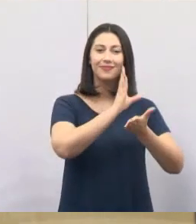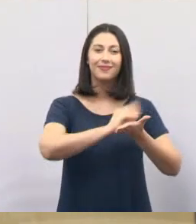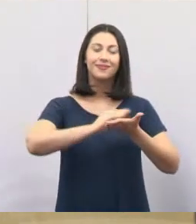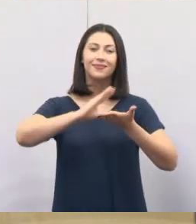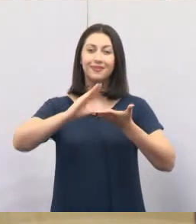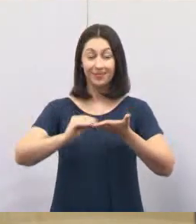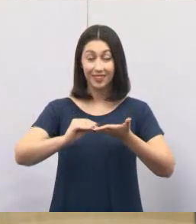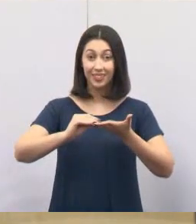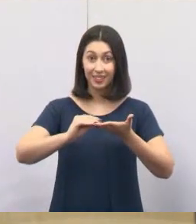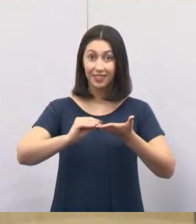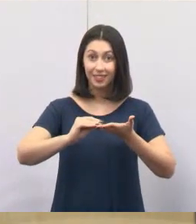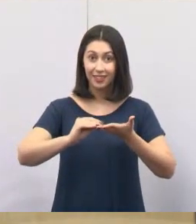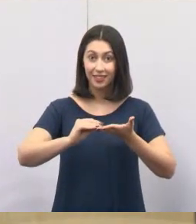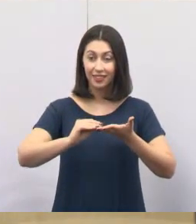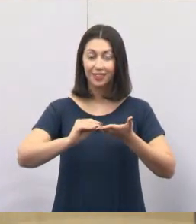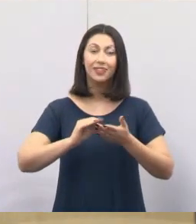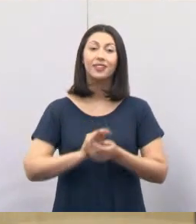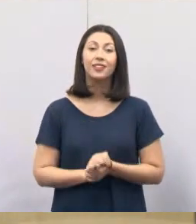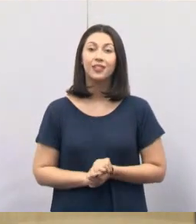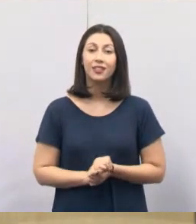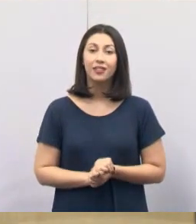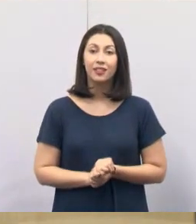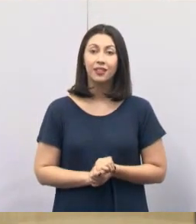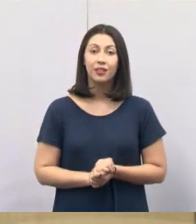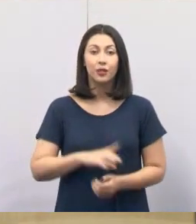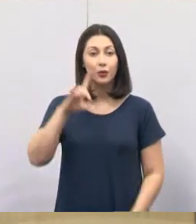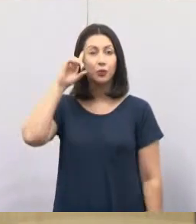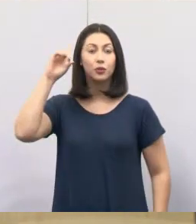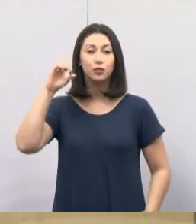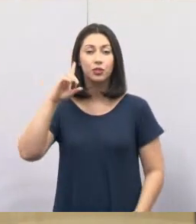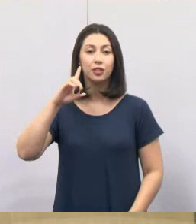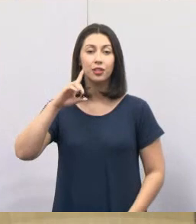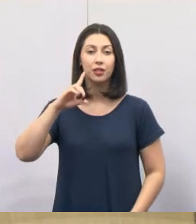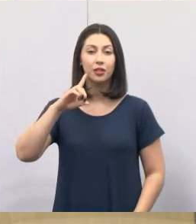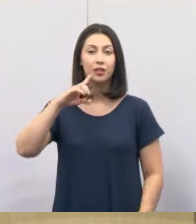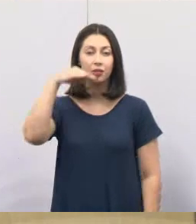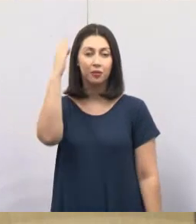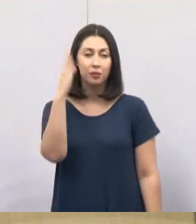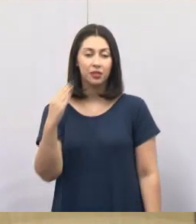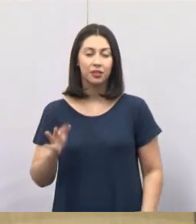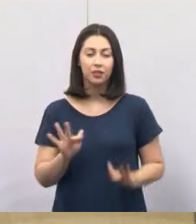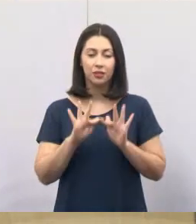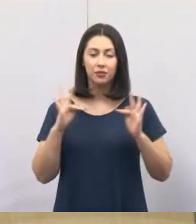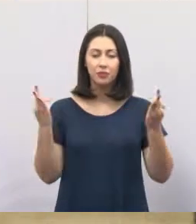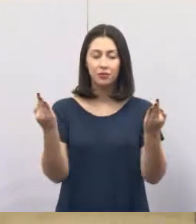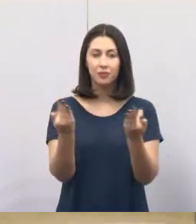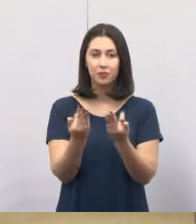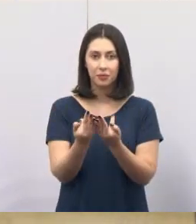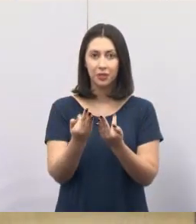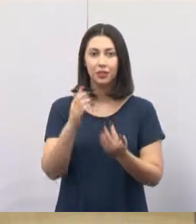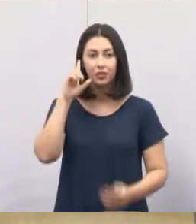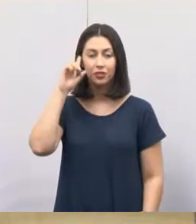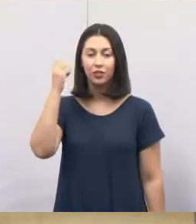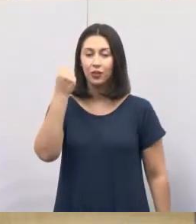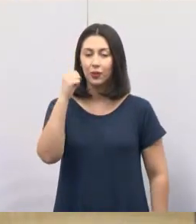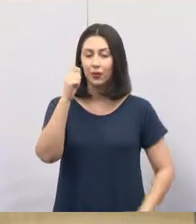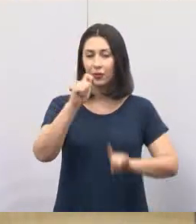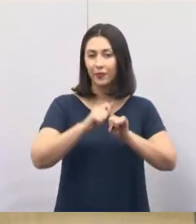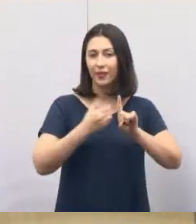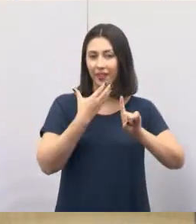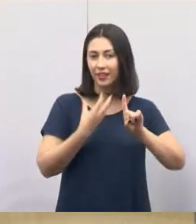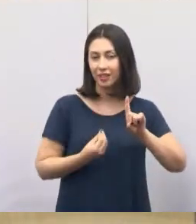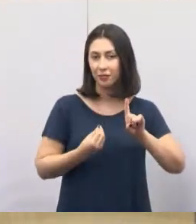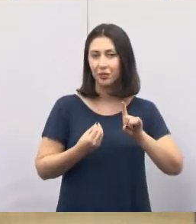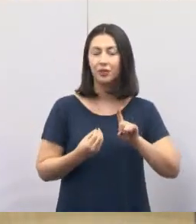sessão, registro do transcurso do Dia Nacional da Família, 8 de dezembro. Autoria, vereador